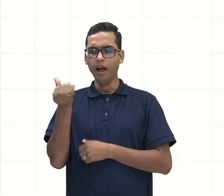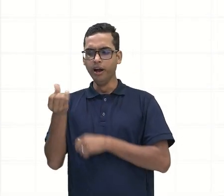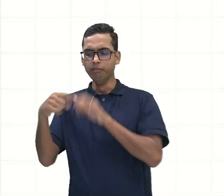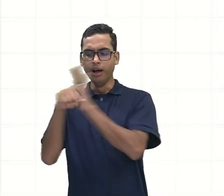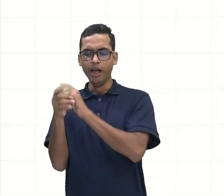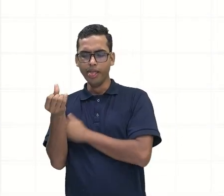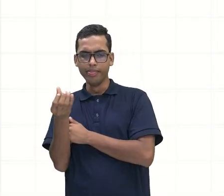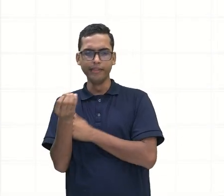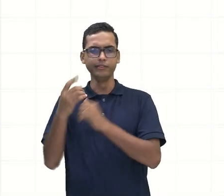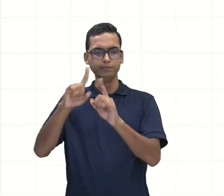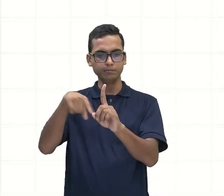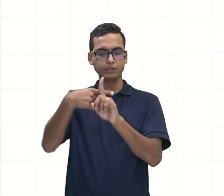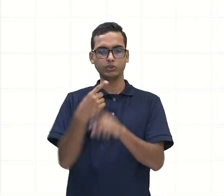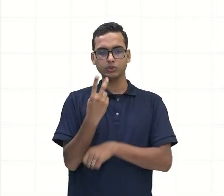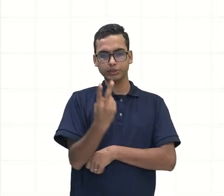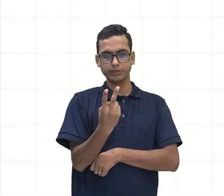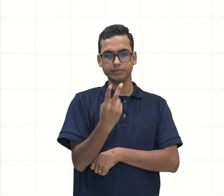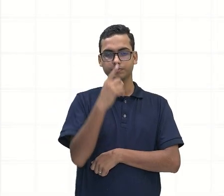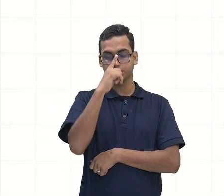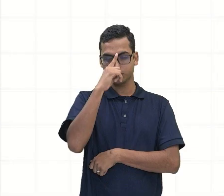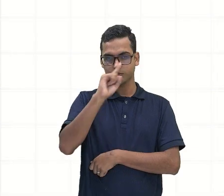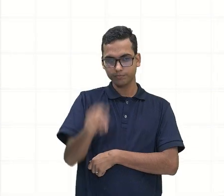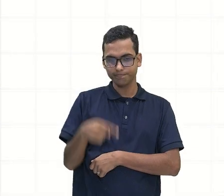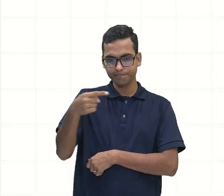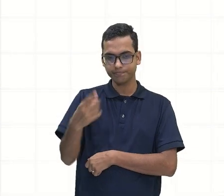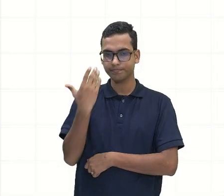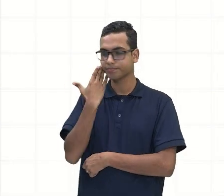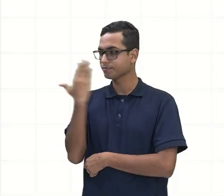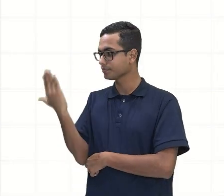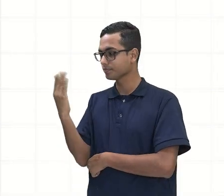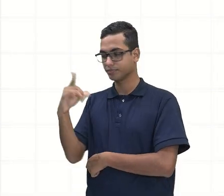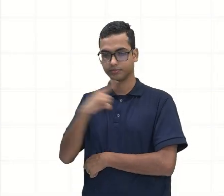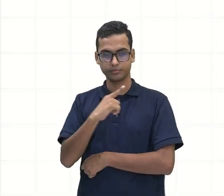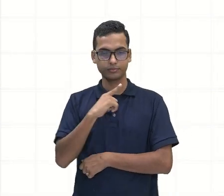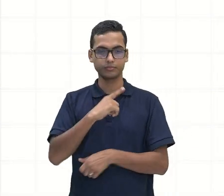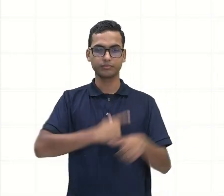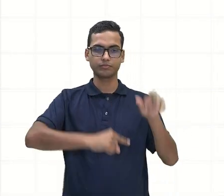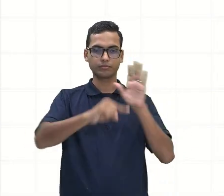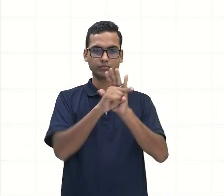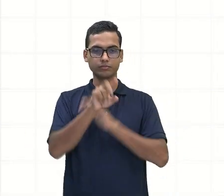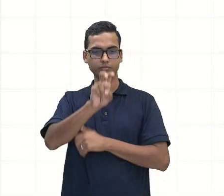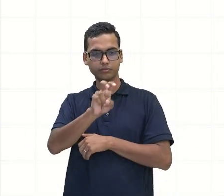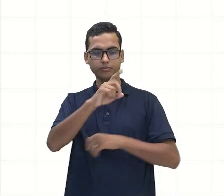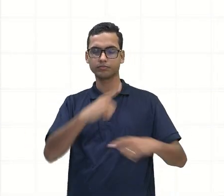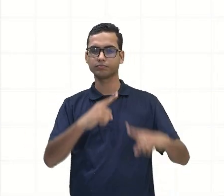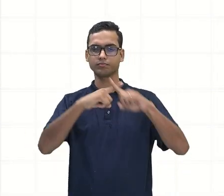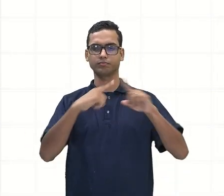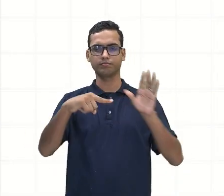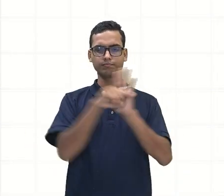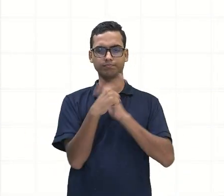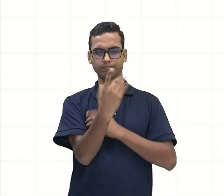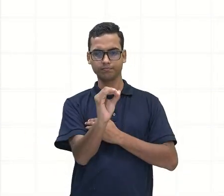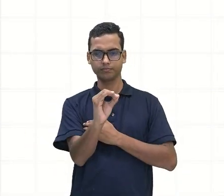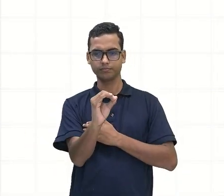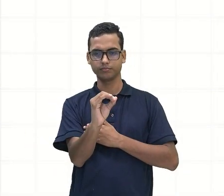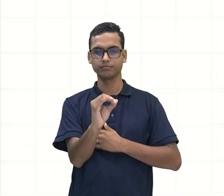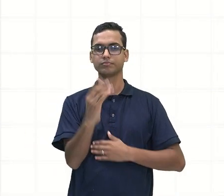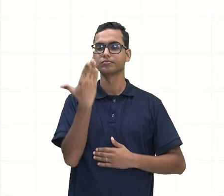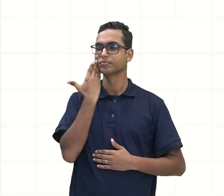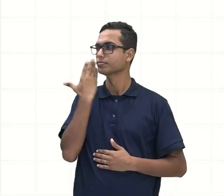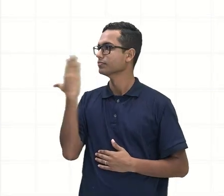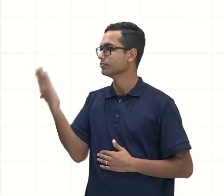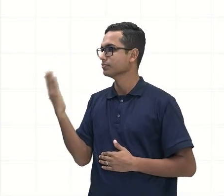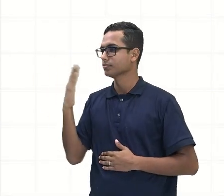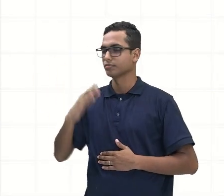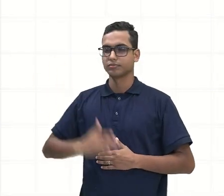depois? Depois nós temos aqui, ó, menos 5 vezes menos 10.